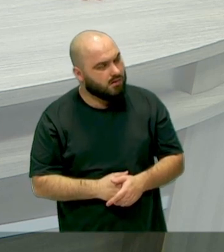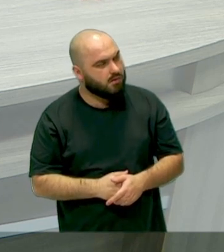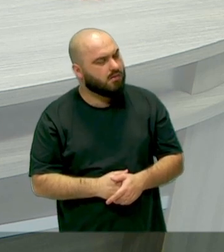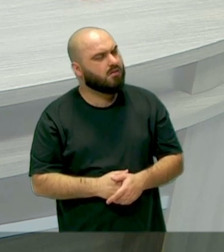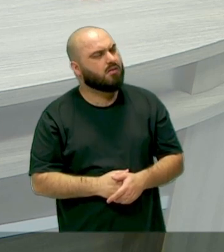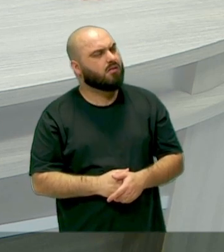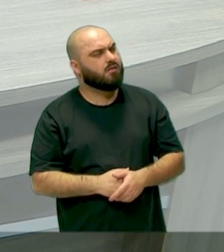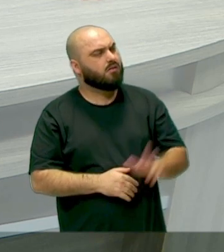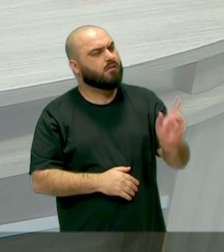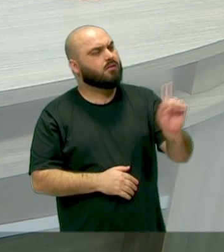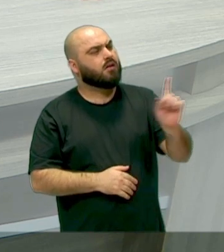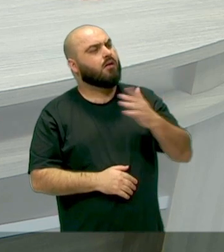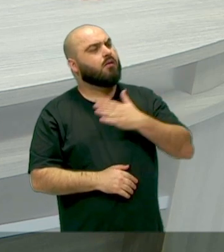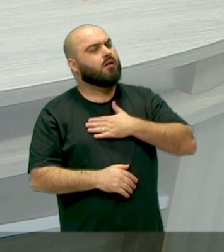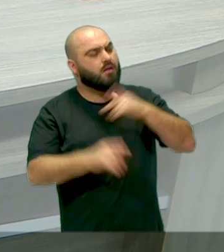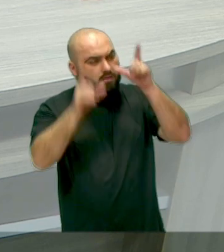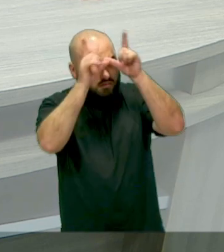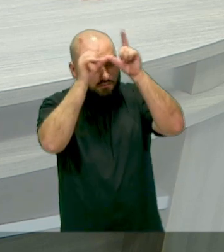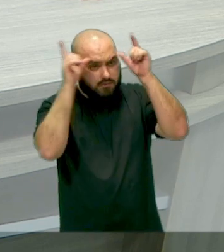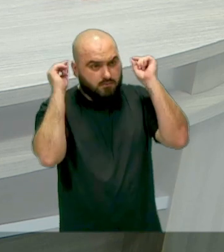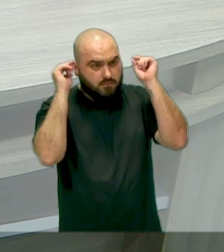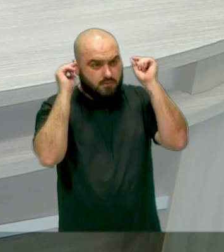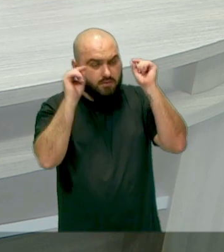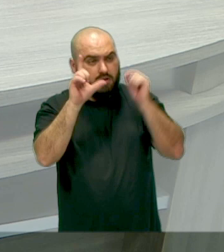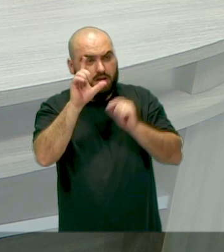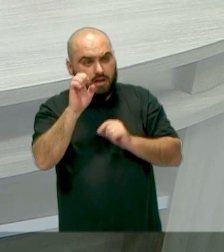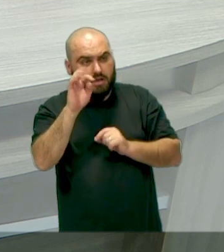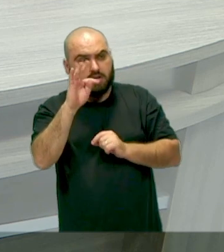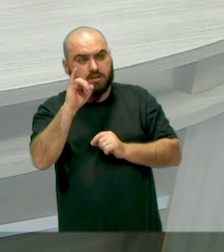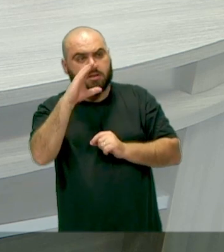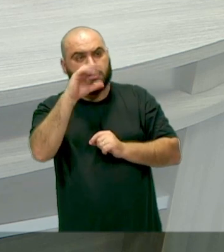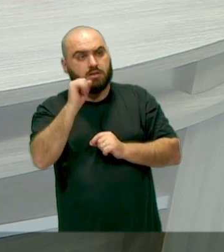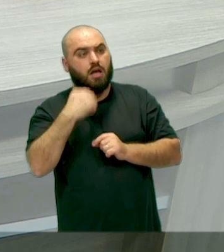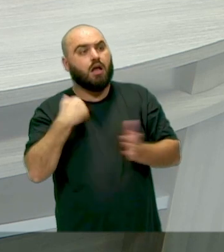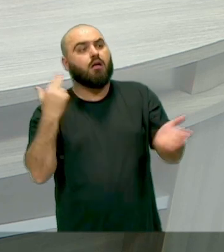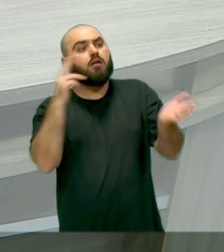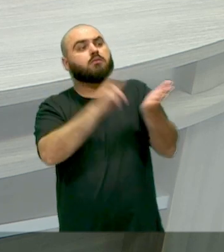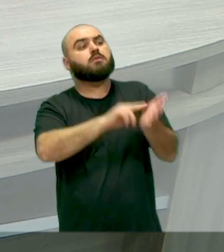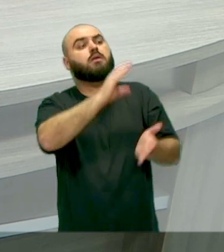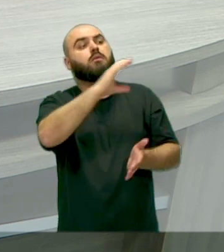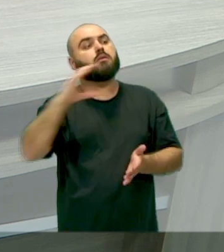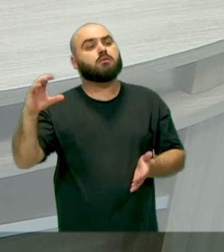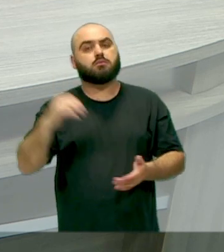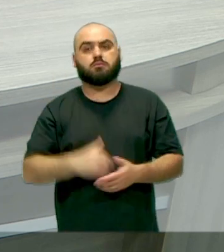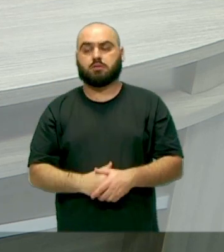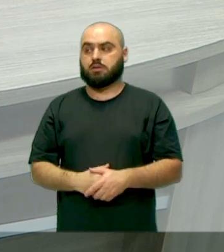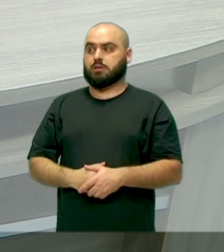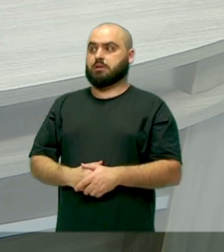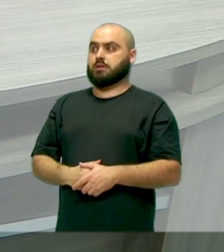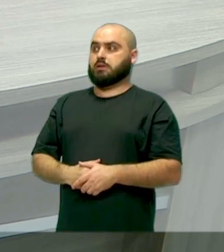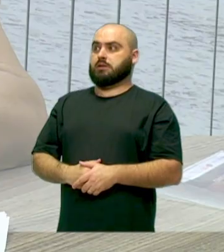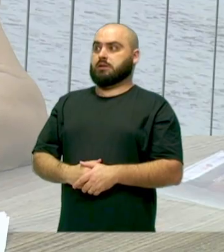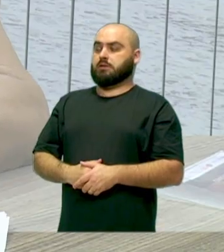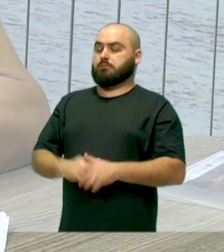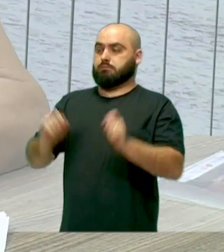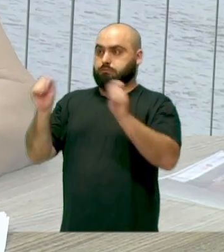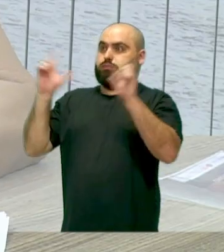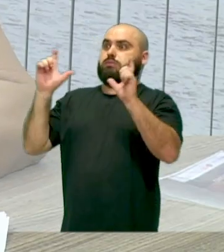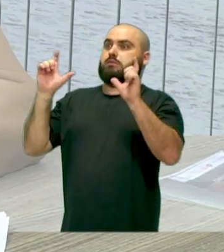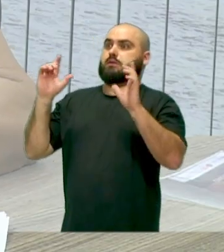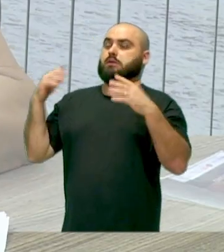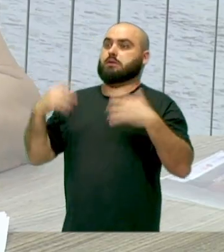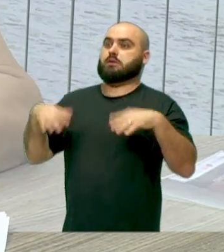Ela falou, não, eu sou a enfermeira Letícia, que estou assumindo a coordenação. Aí é aquele choque,